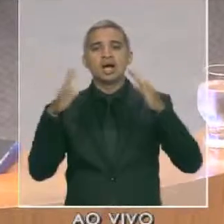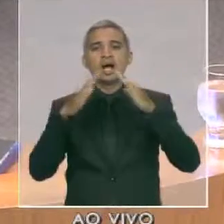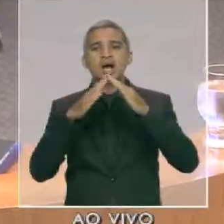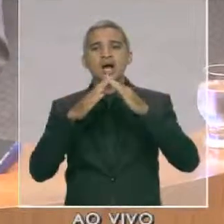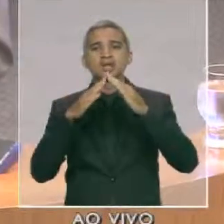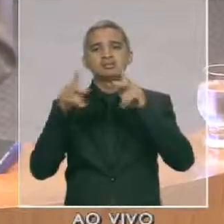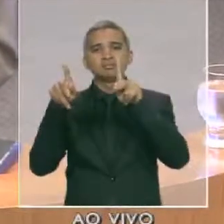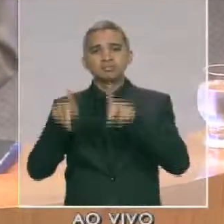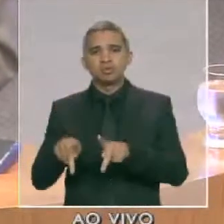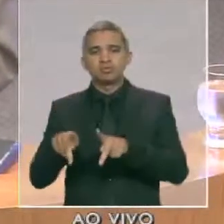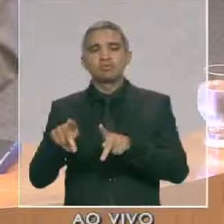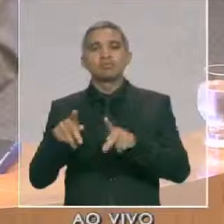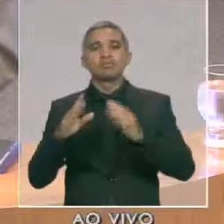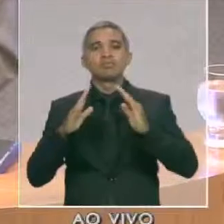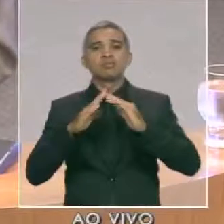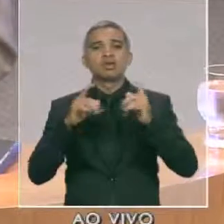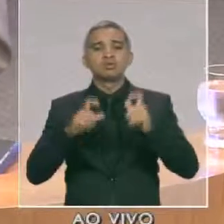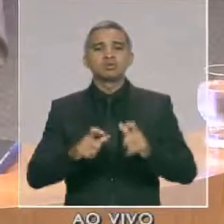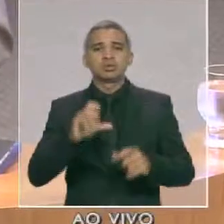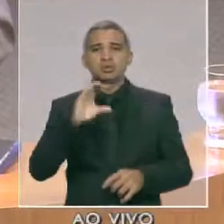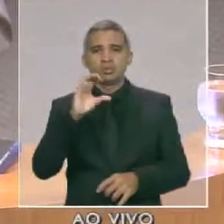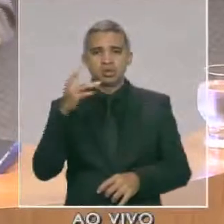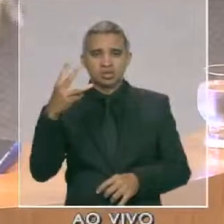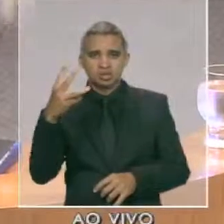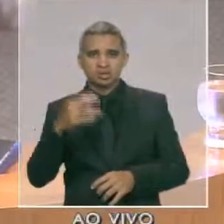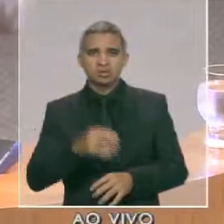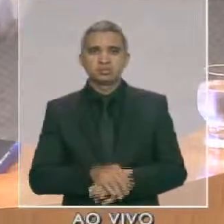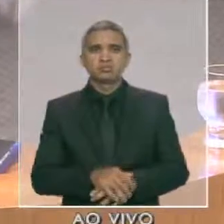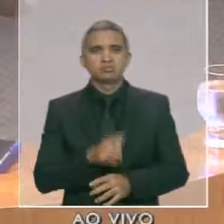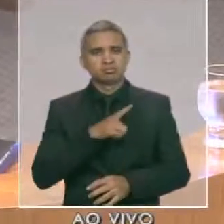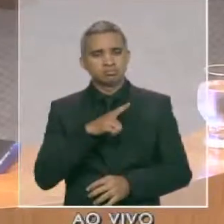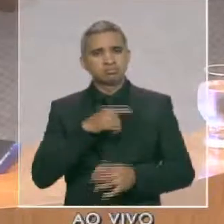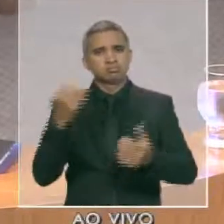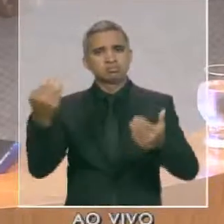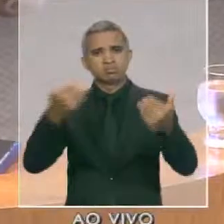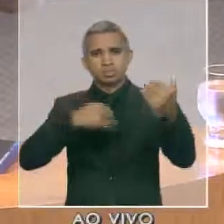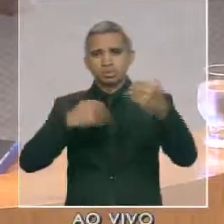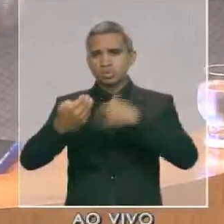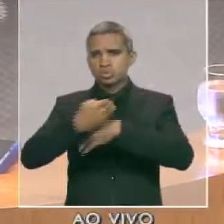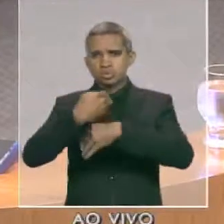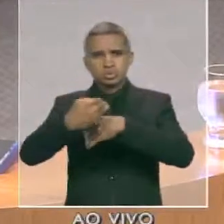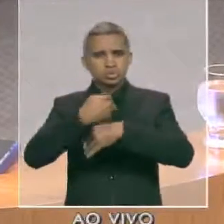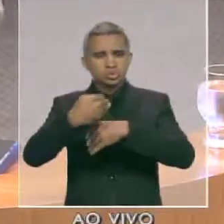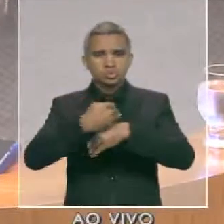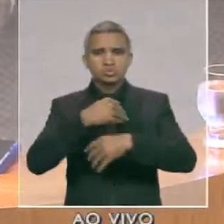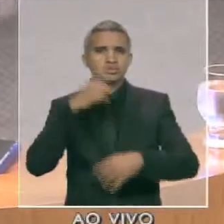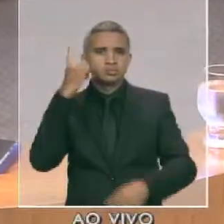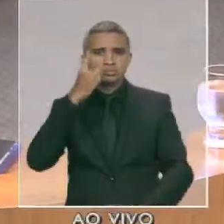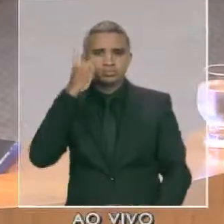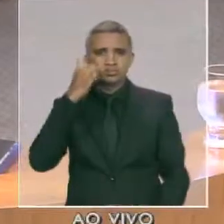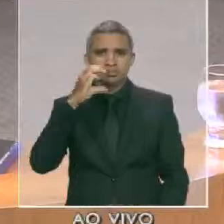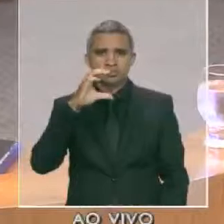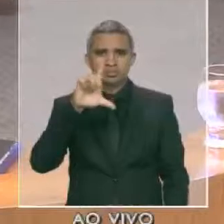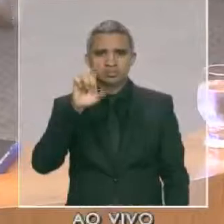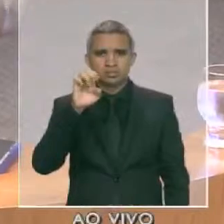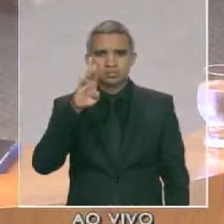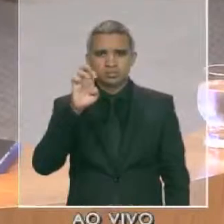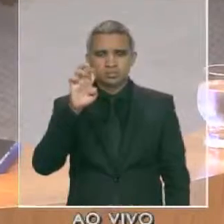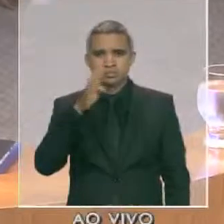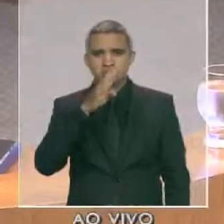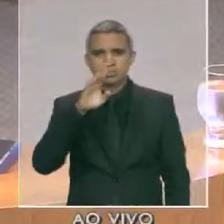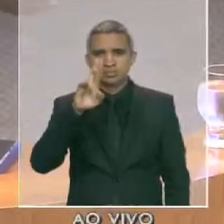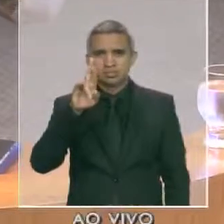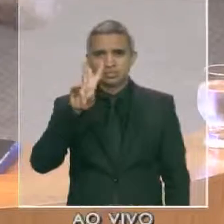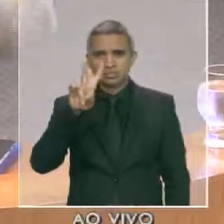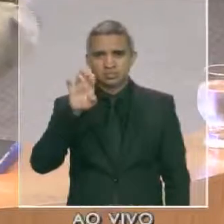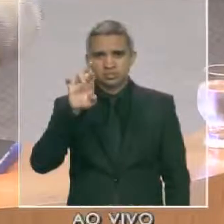fica no Quatraque, como disse, uma casa de atendimento que desde que o deputado Kleber Verde, deputado federal, era